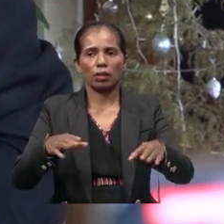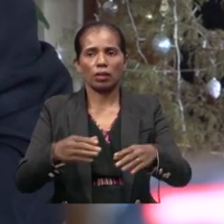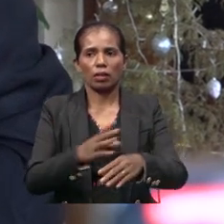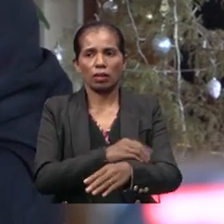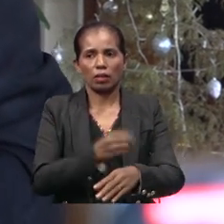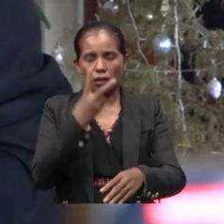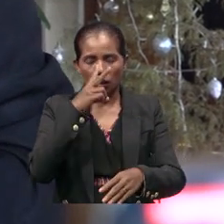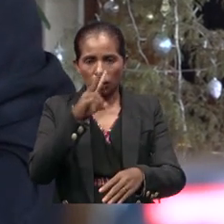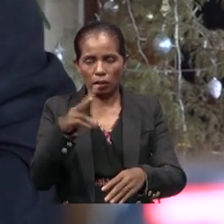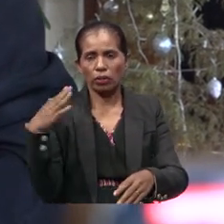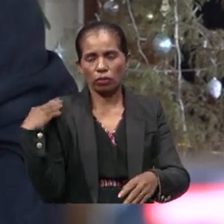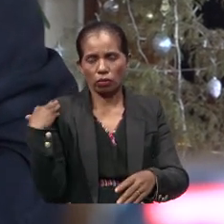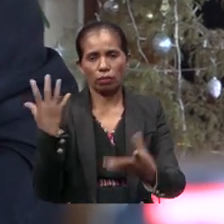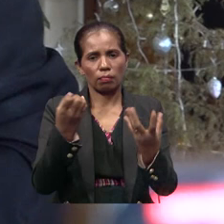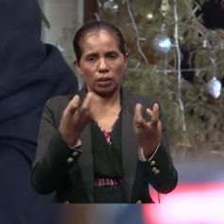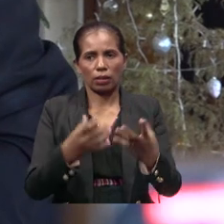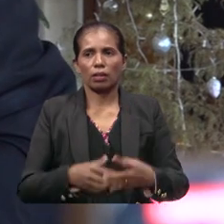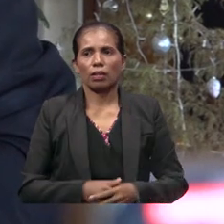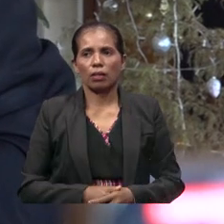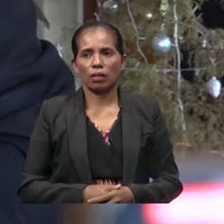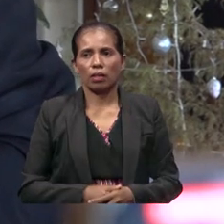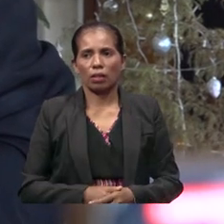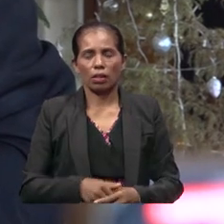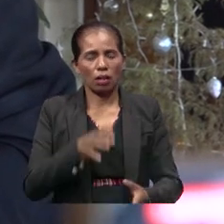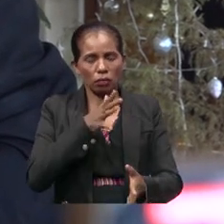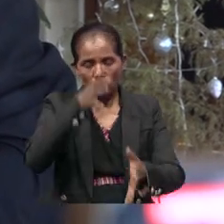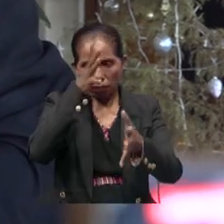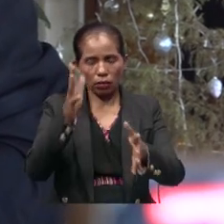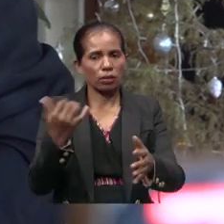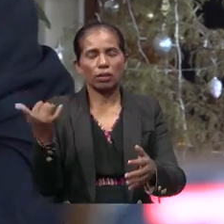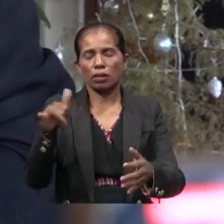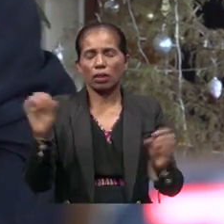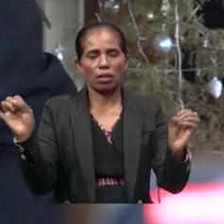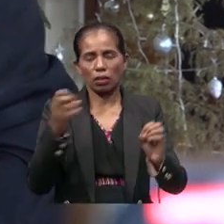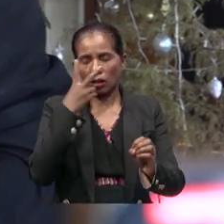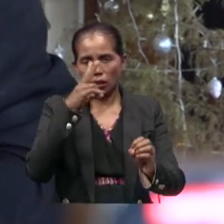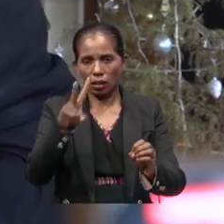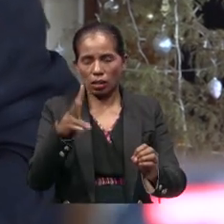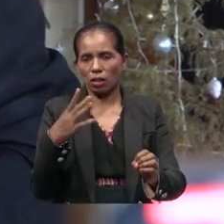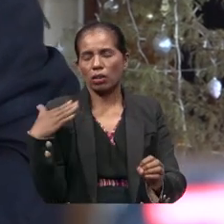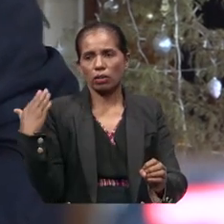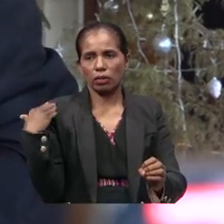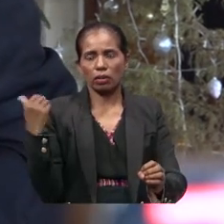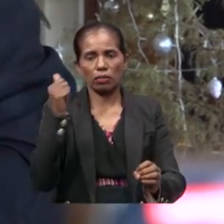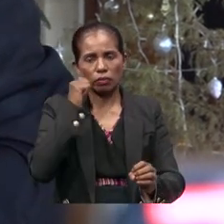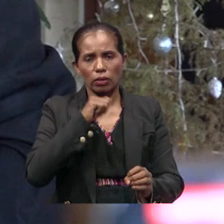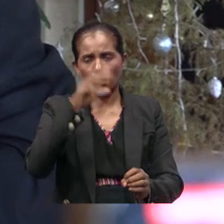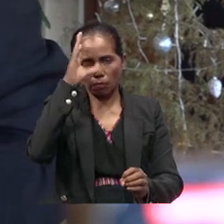milhares de jovens, feriu que a tua zira a Larema, milhares de jovens, feto